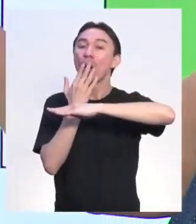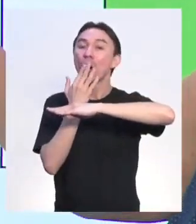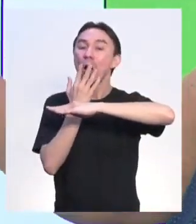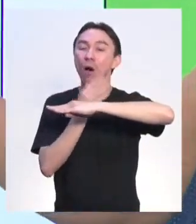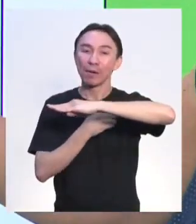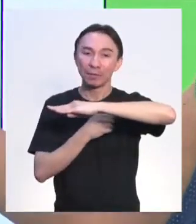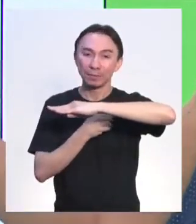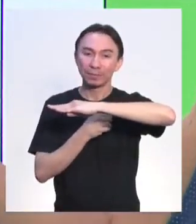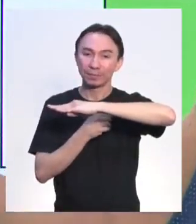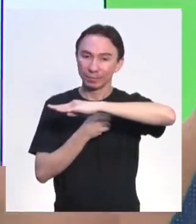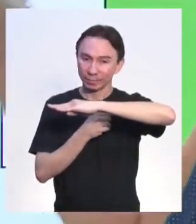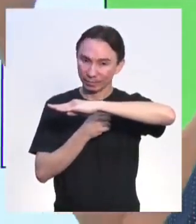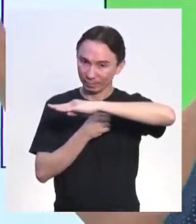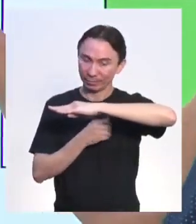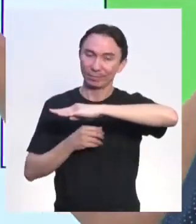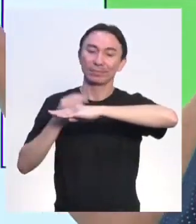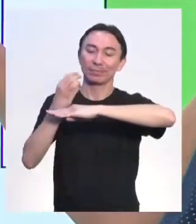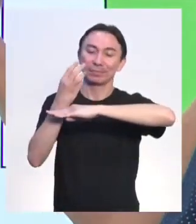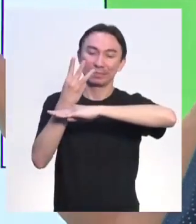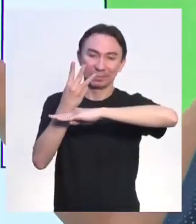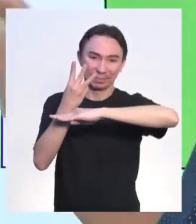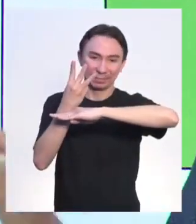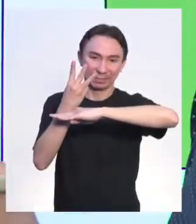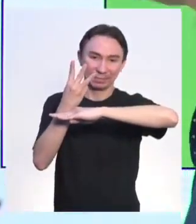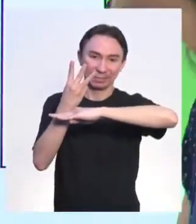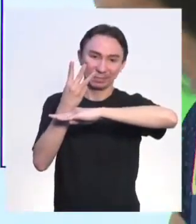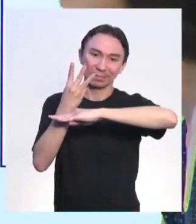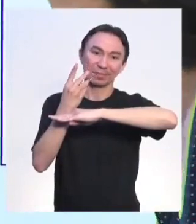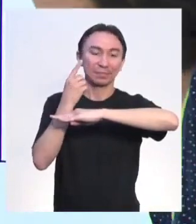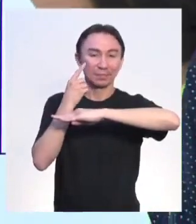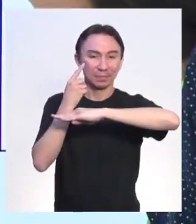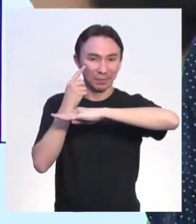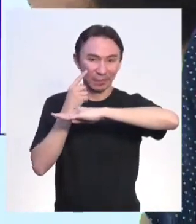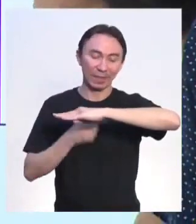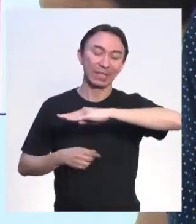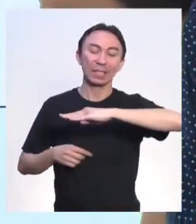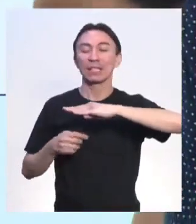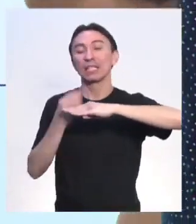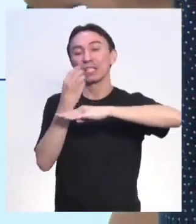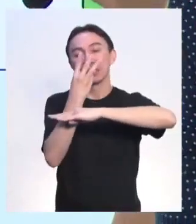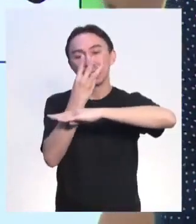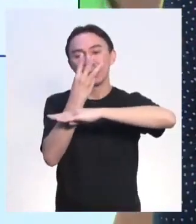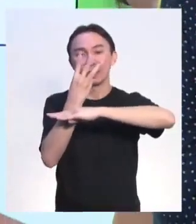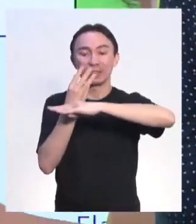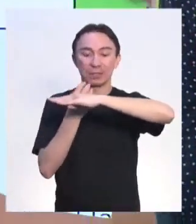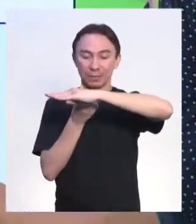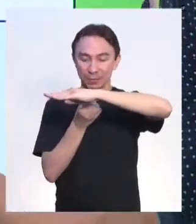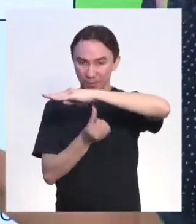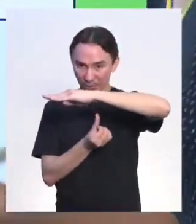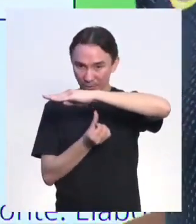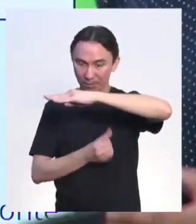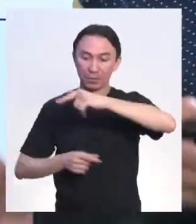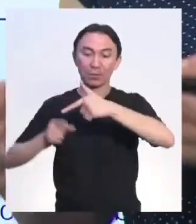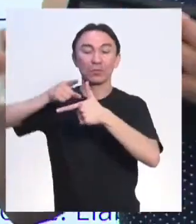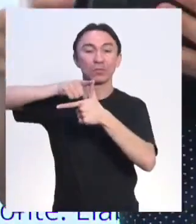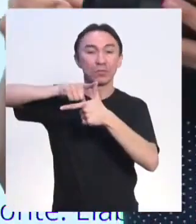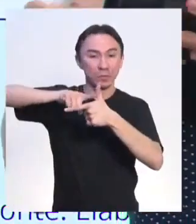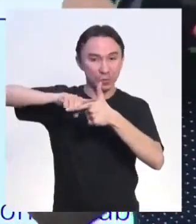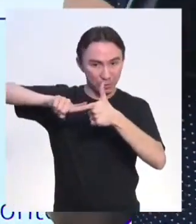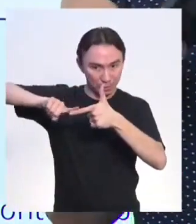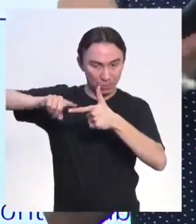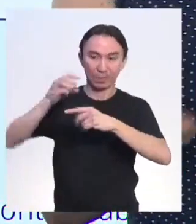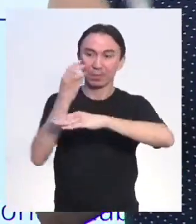verde. 1, 2, 3. Pego a fração 3 sextos,